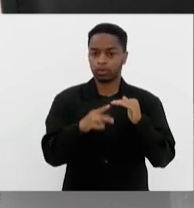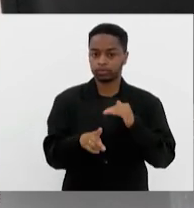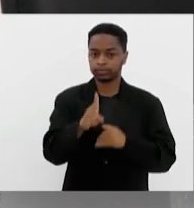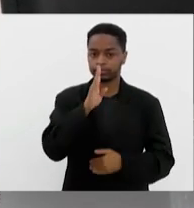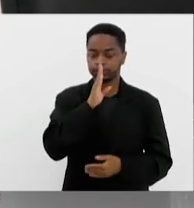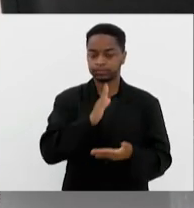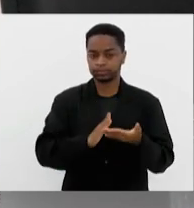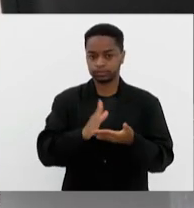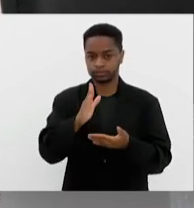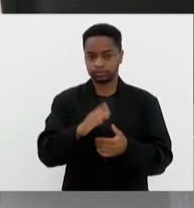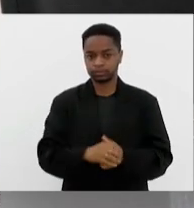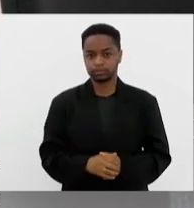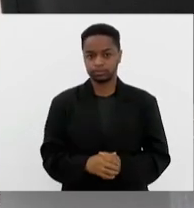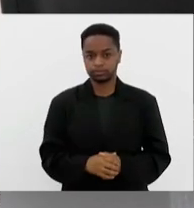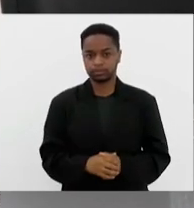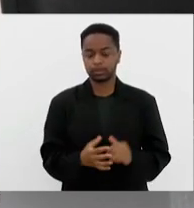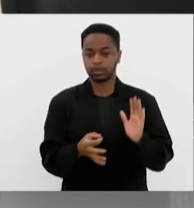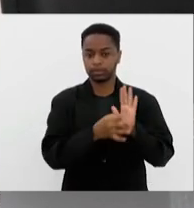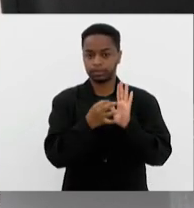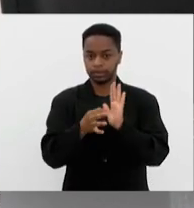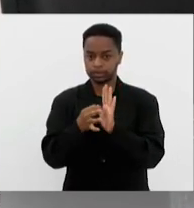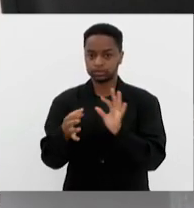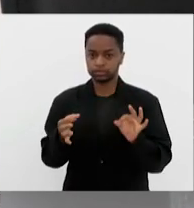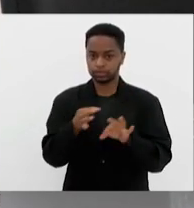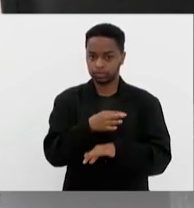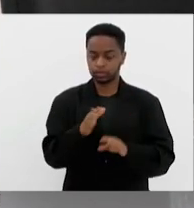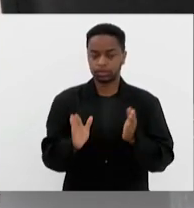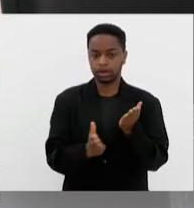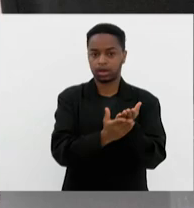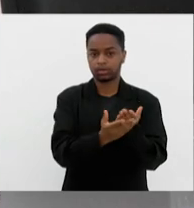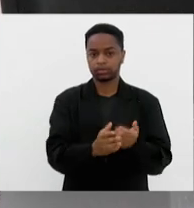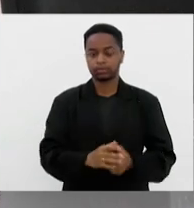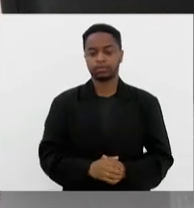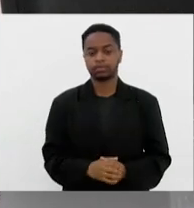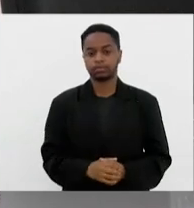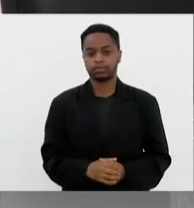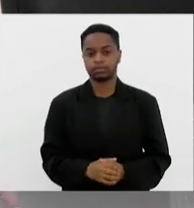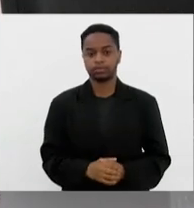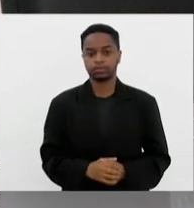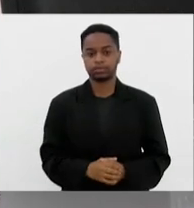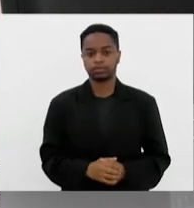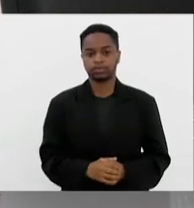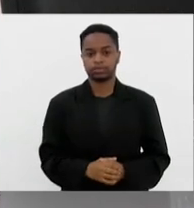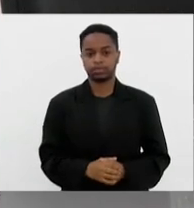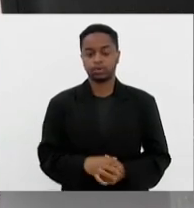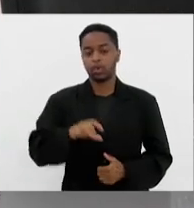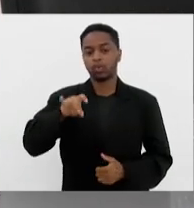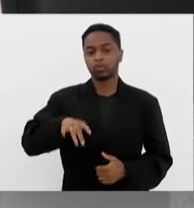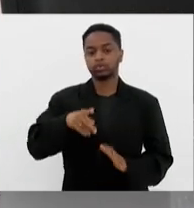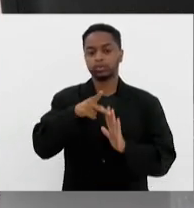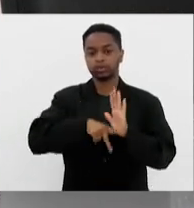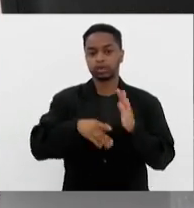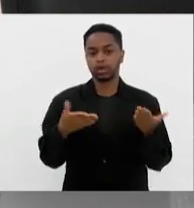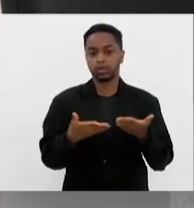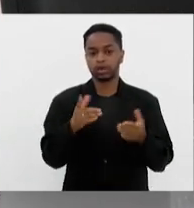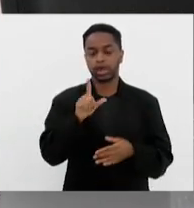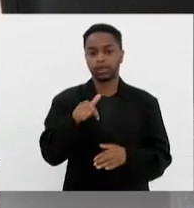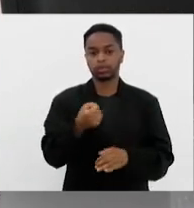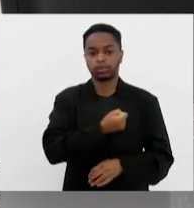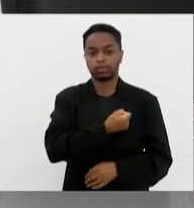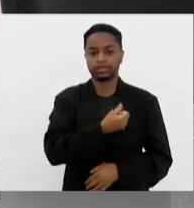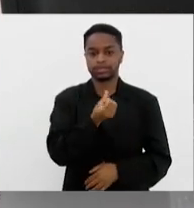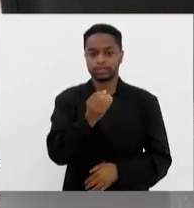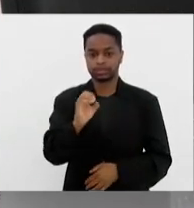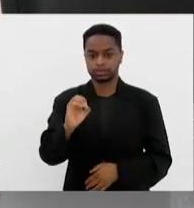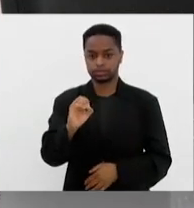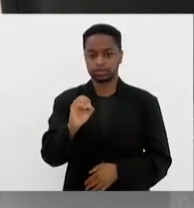aprovados os pareceres pela anexação. E o último projeto da pauta é o 60, que